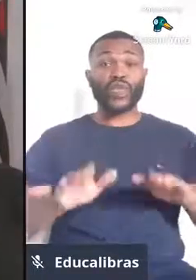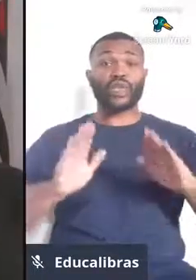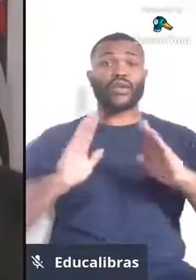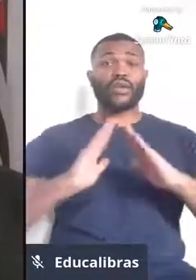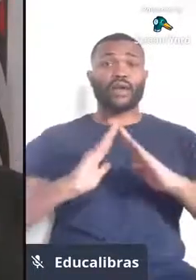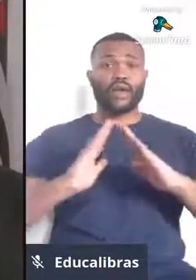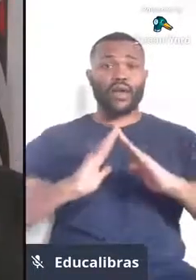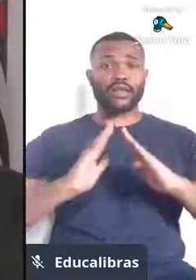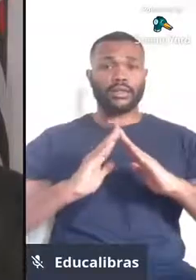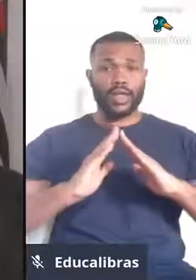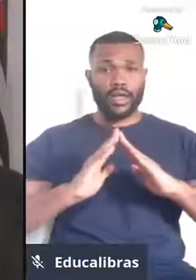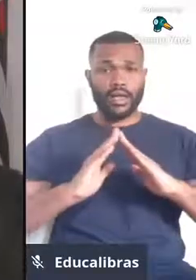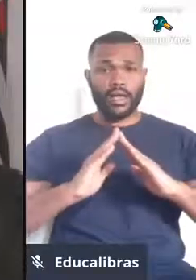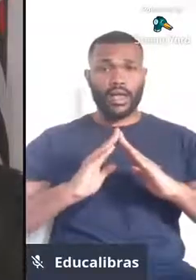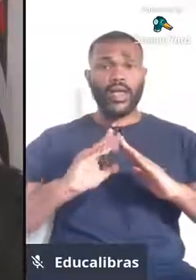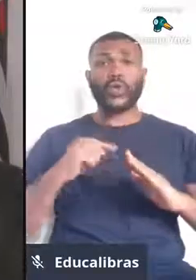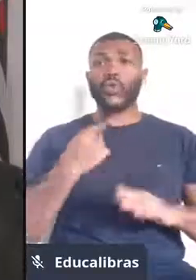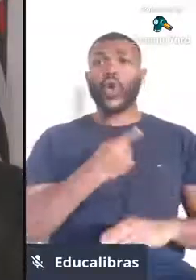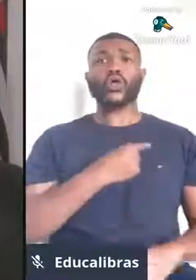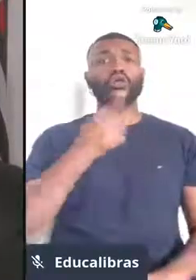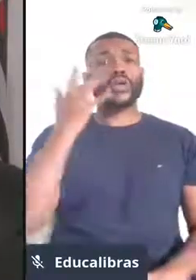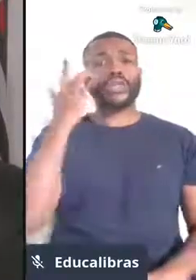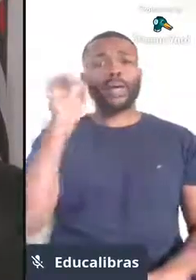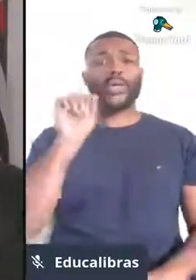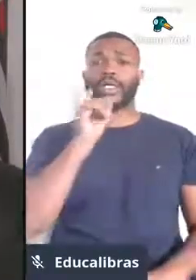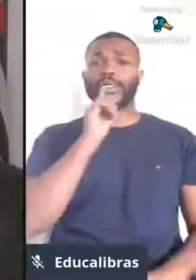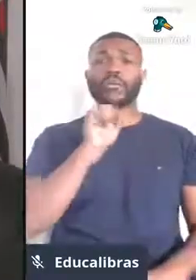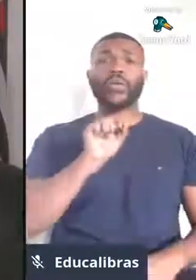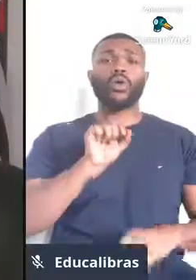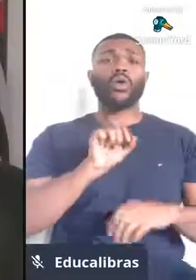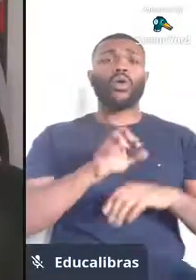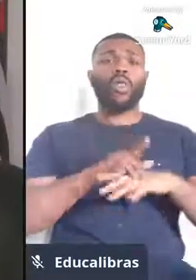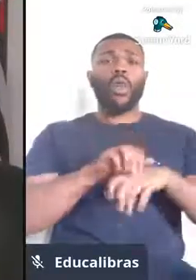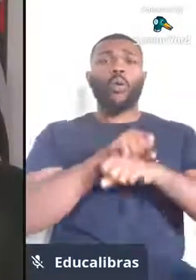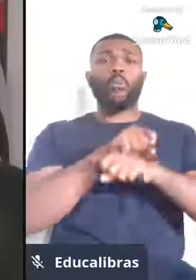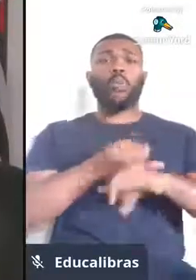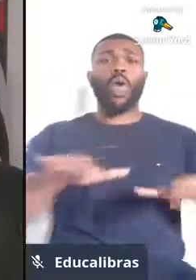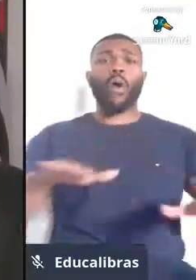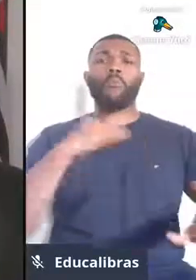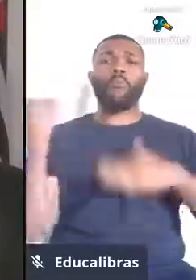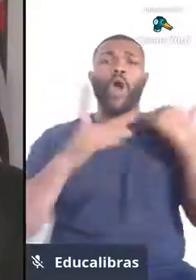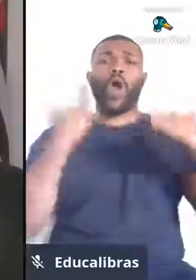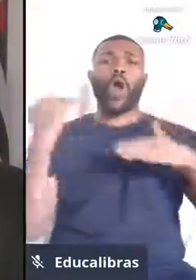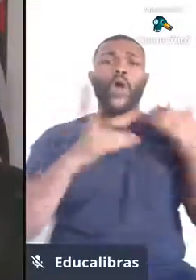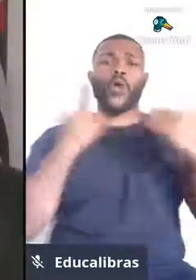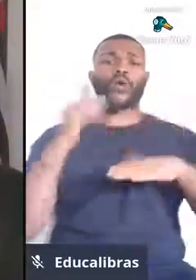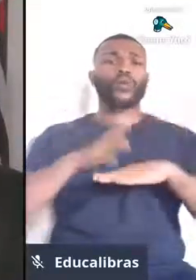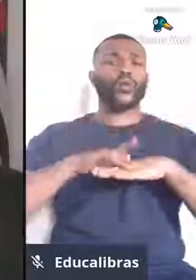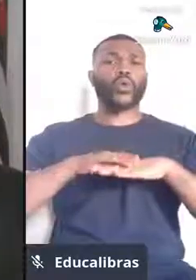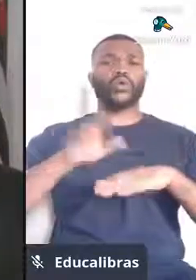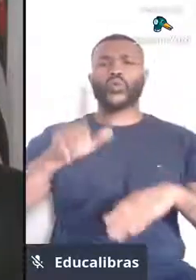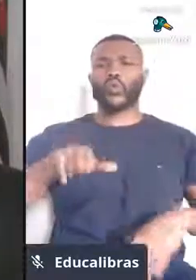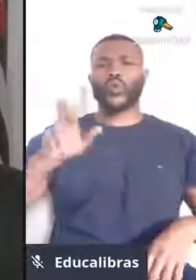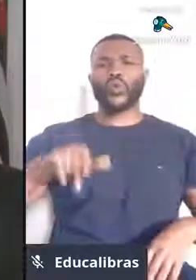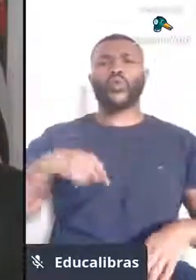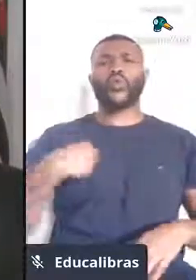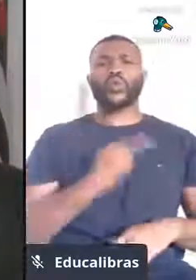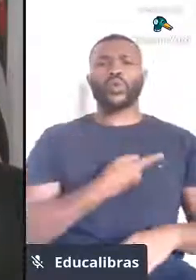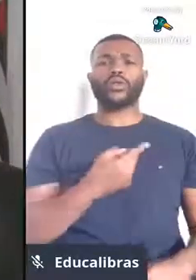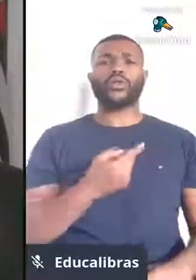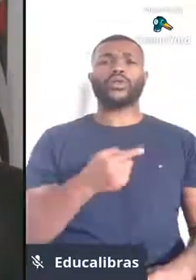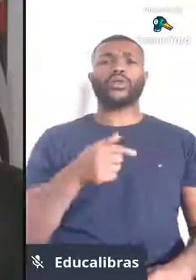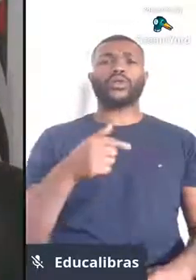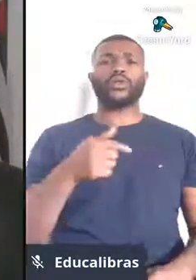bem, saber qual seria o resultado horroroso em termos de número de mortos e número de doentes se ficasse em 40%.